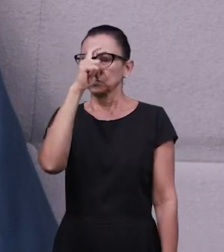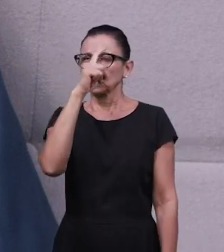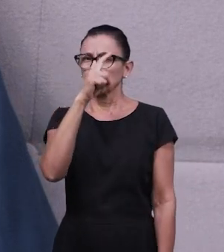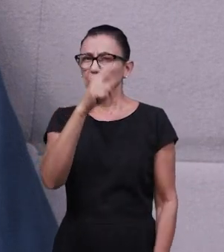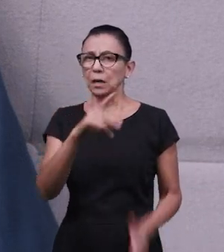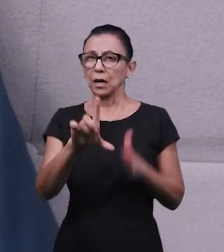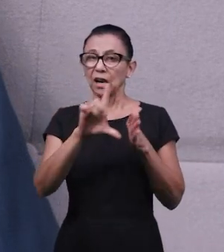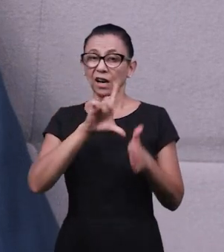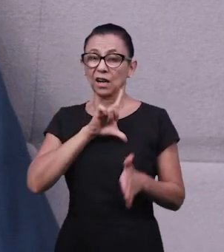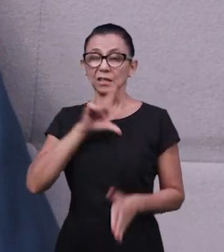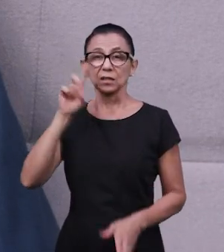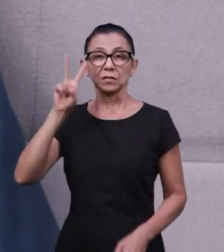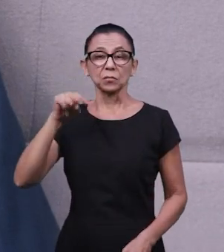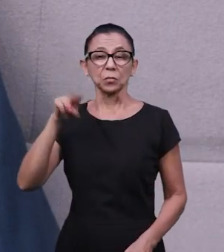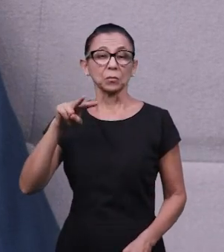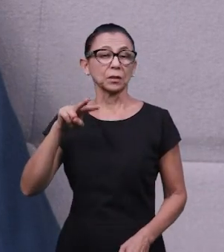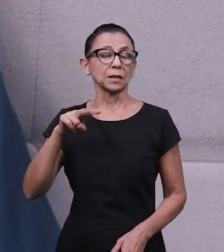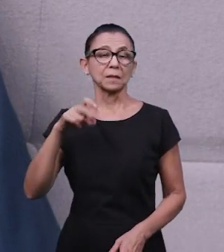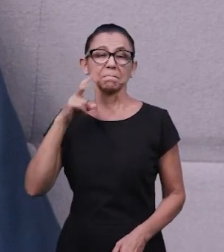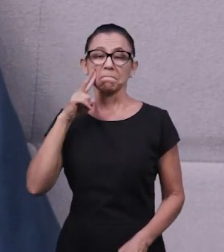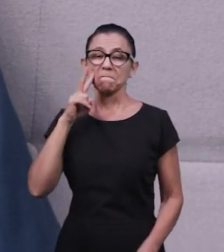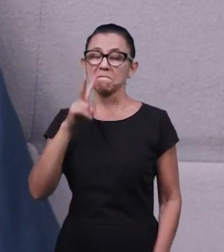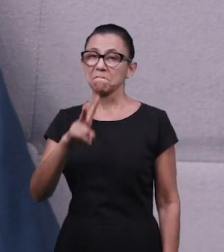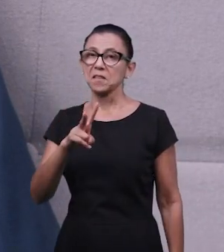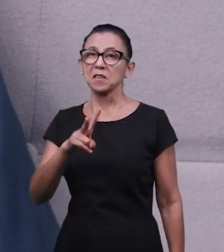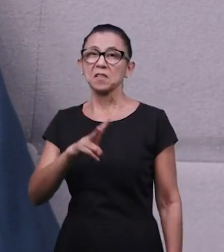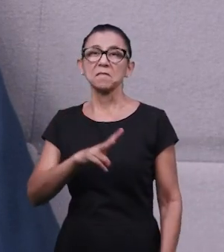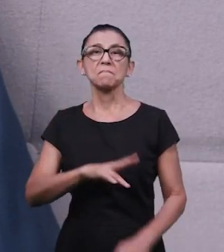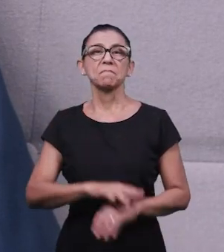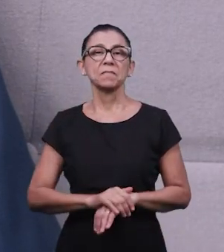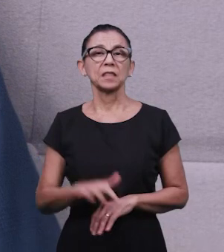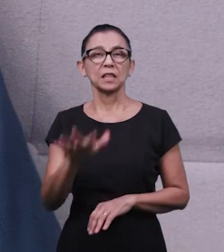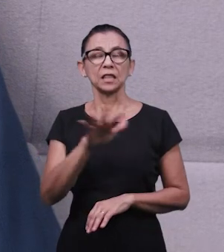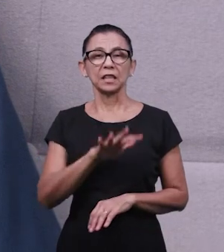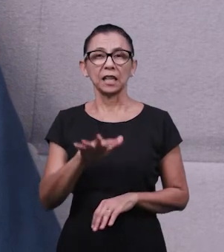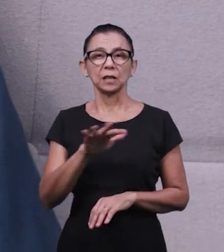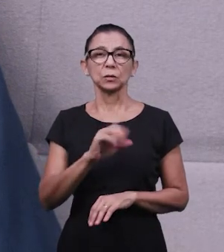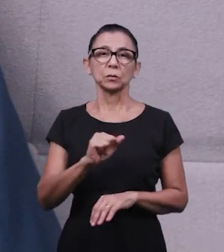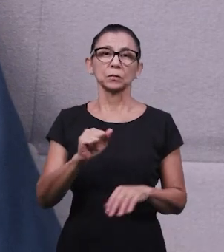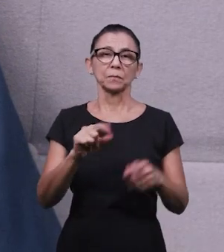que mostram que vivemos de fato um momento